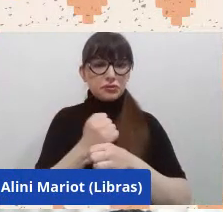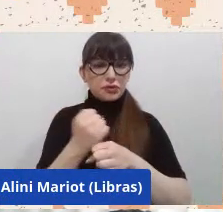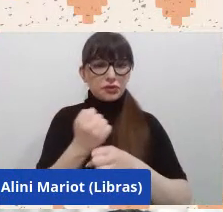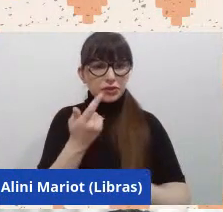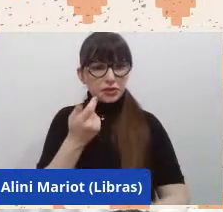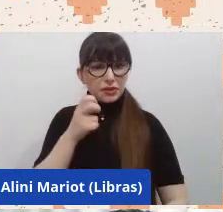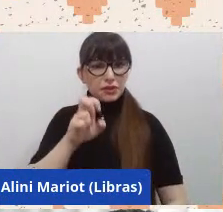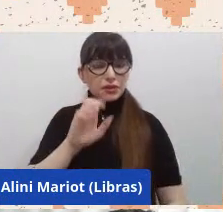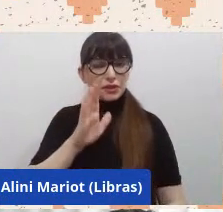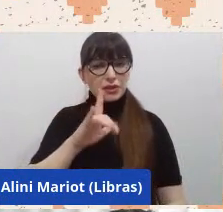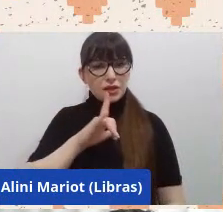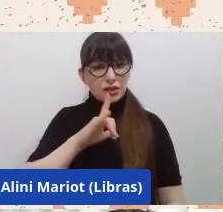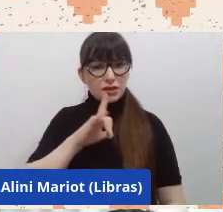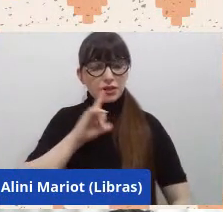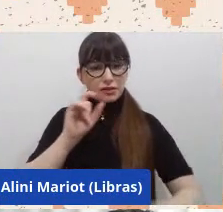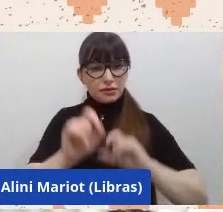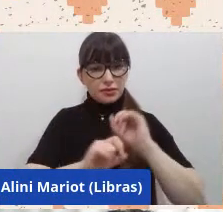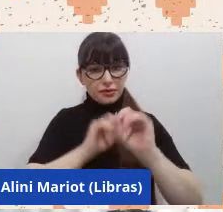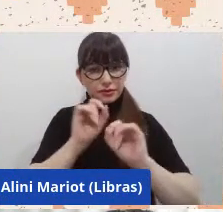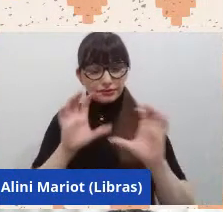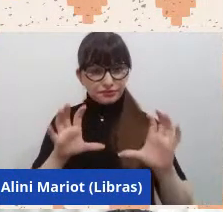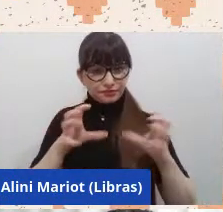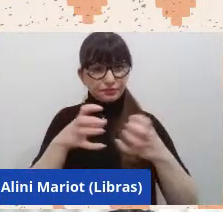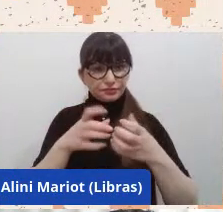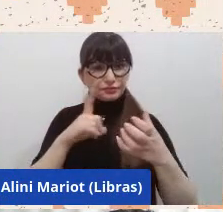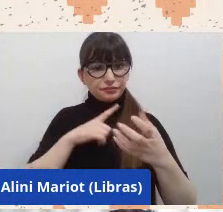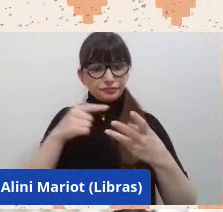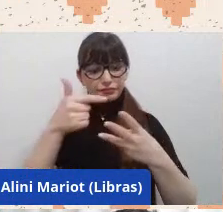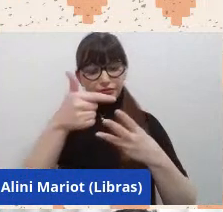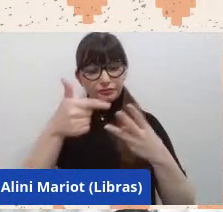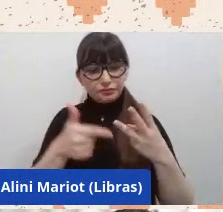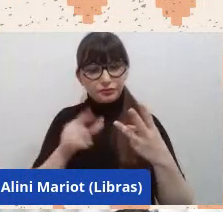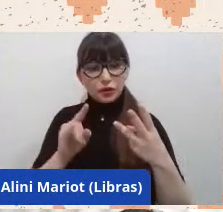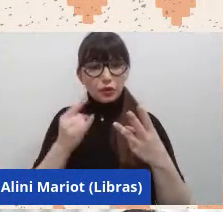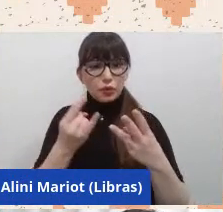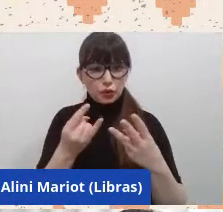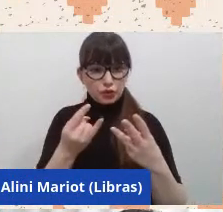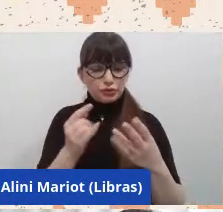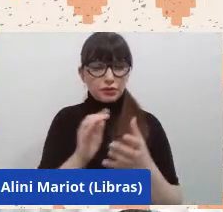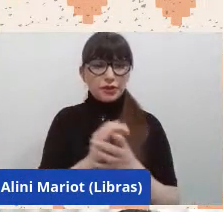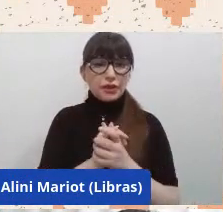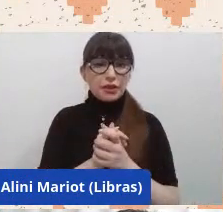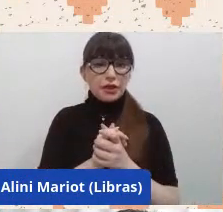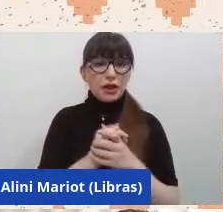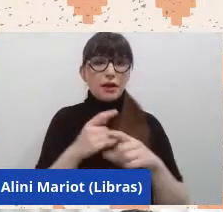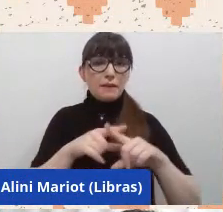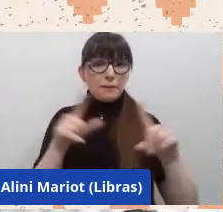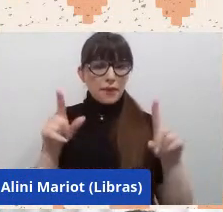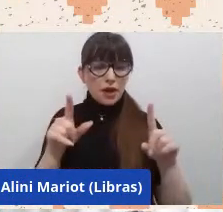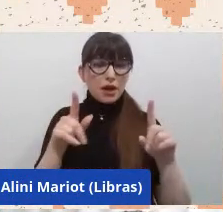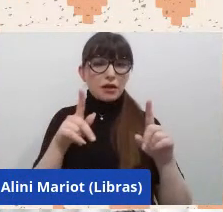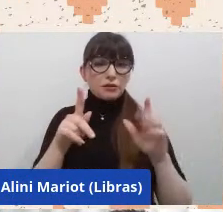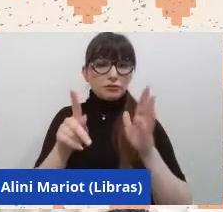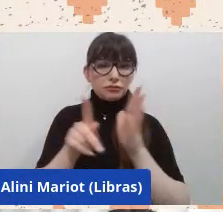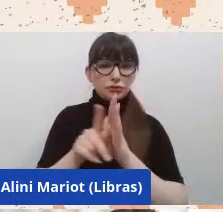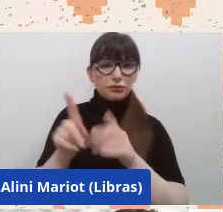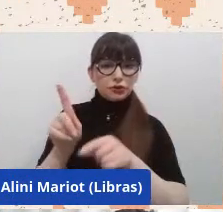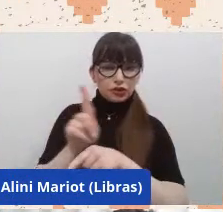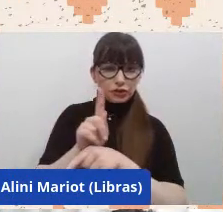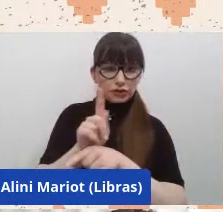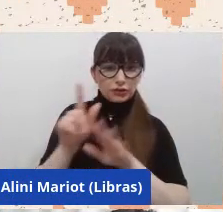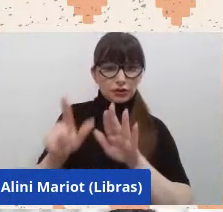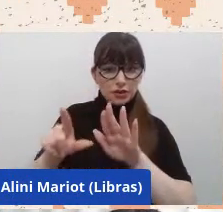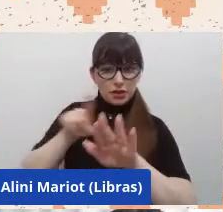já tivemos comissões nas 3 últimas gestões, embora a gestão anterior, a 2015, também